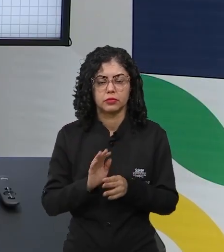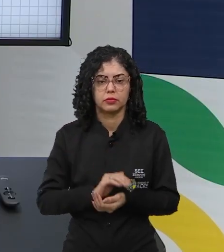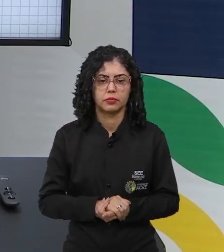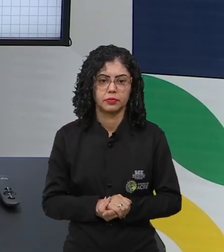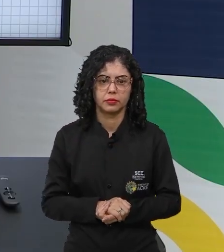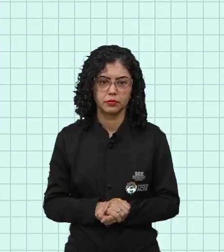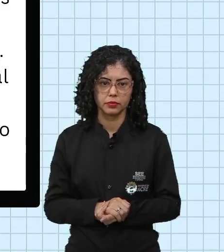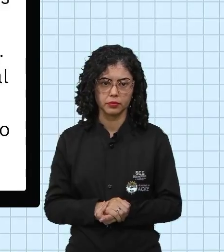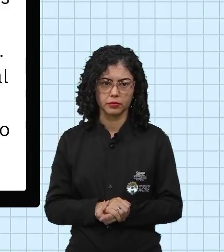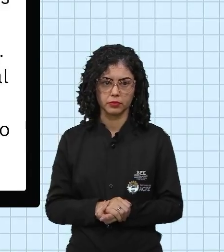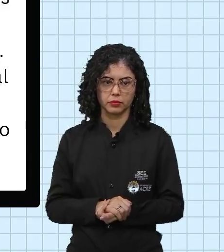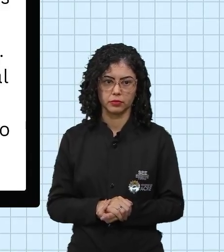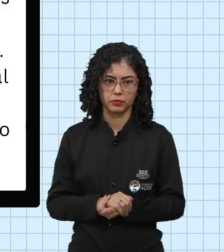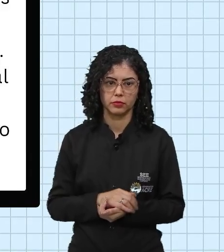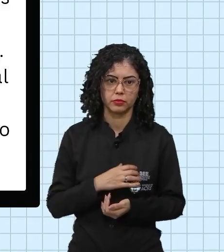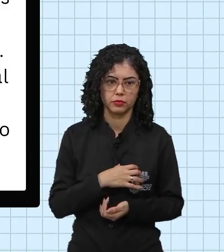entrelinhas.